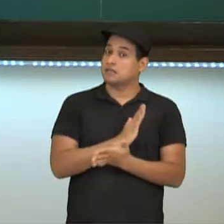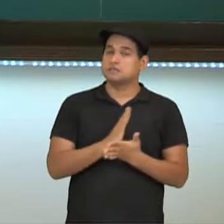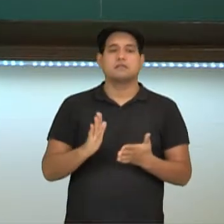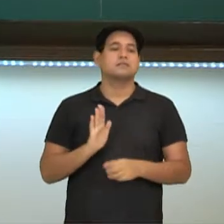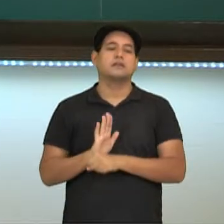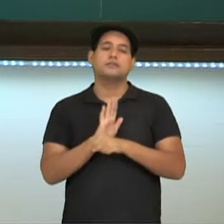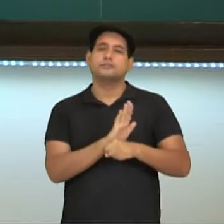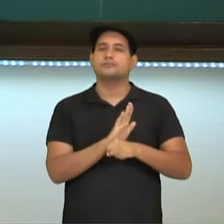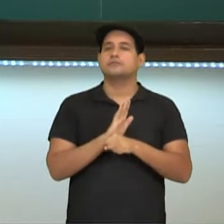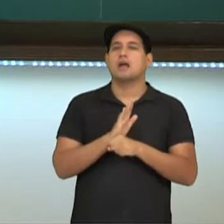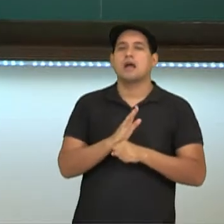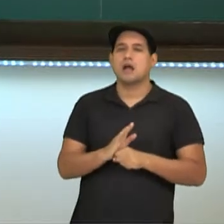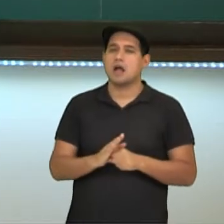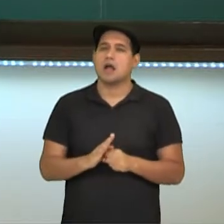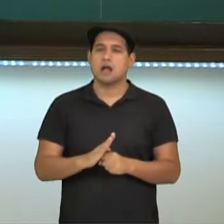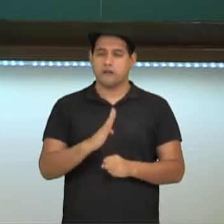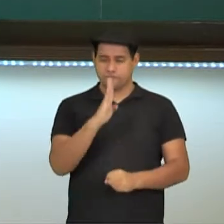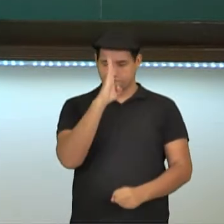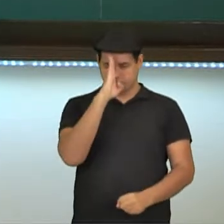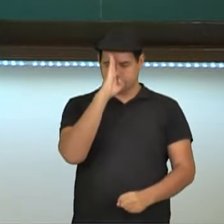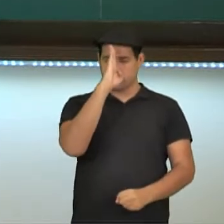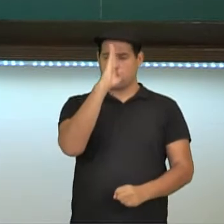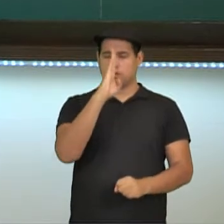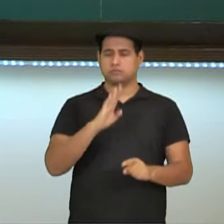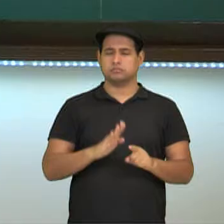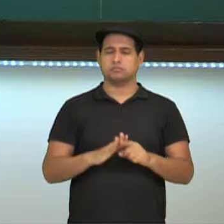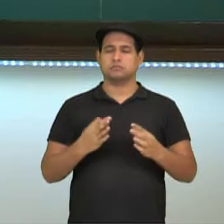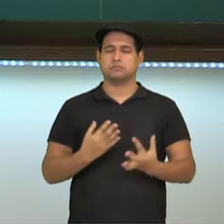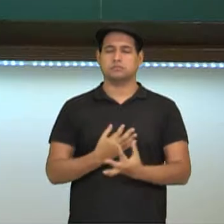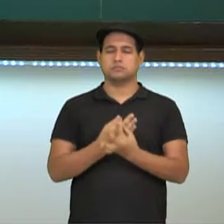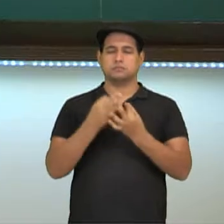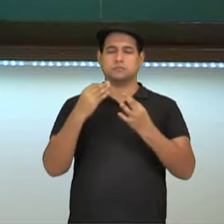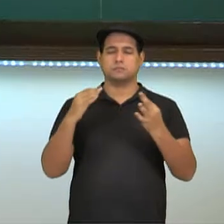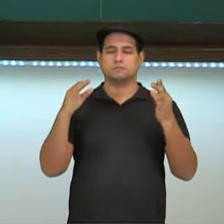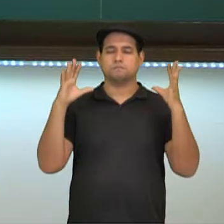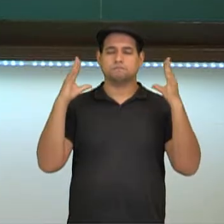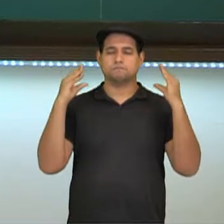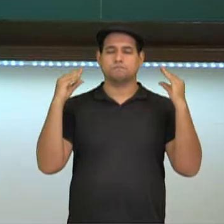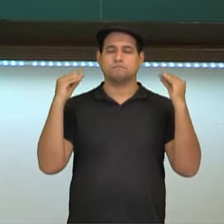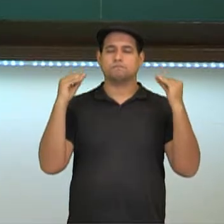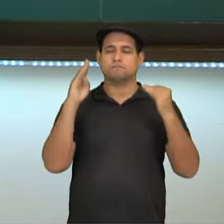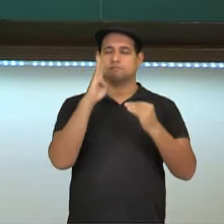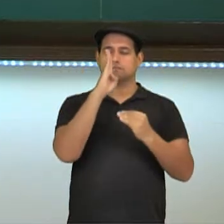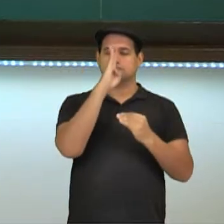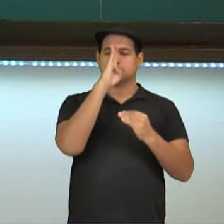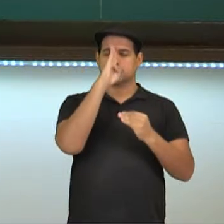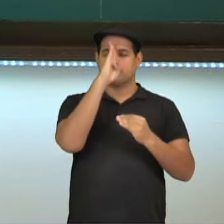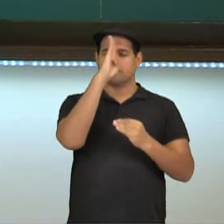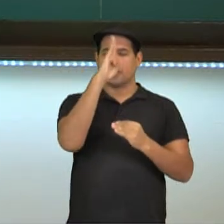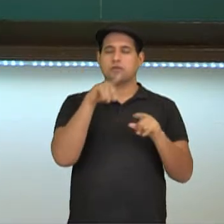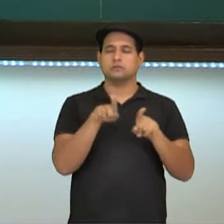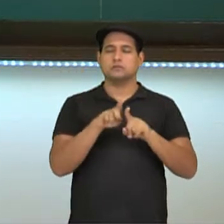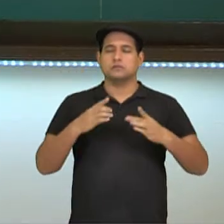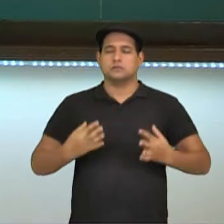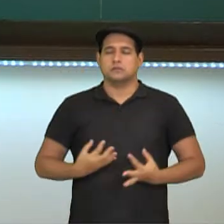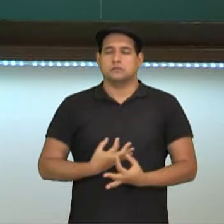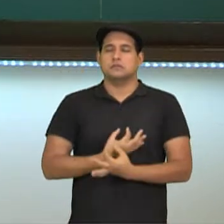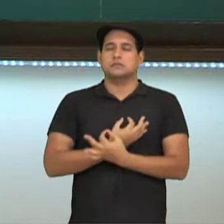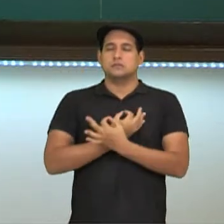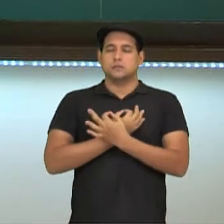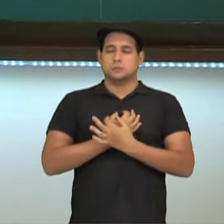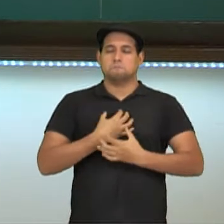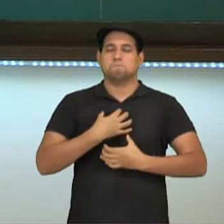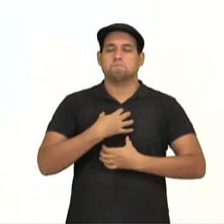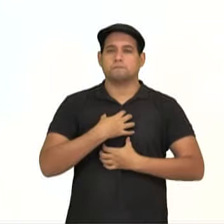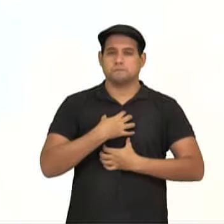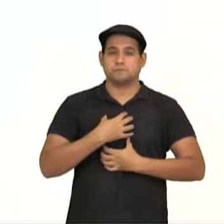então a concentrar, a desfocar dos colegas que podem estar do lado, para você conseguir interiorizar um pouquinho mais.